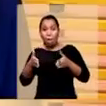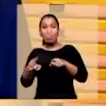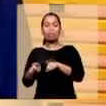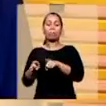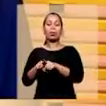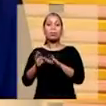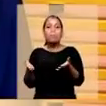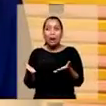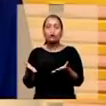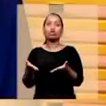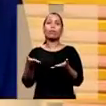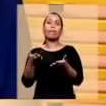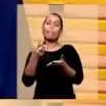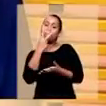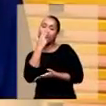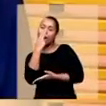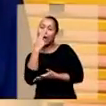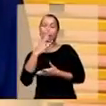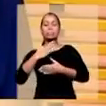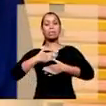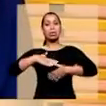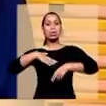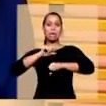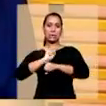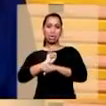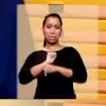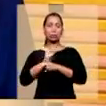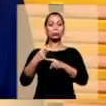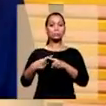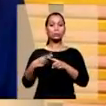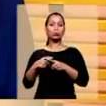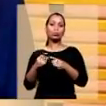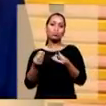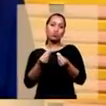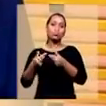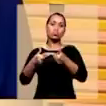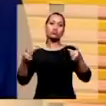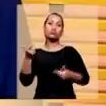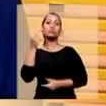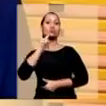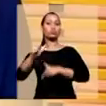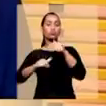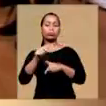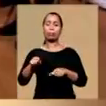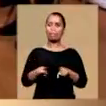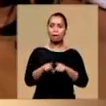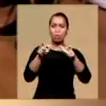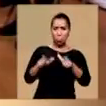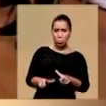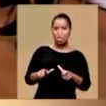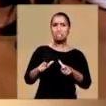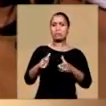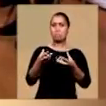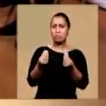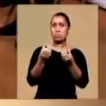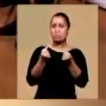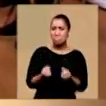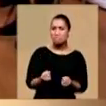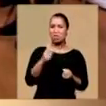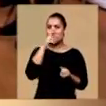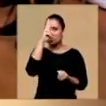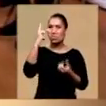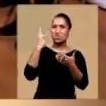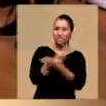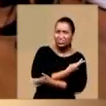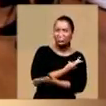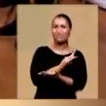desse ano, e agora parece que está tendo um respiro de contratação em algumas áreas. E tem áreas mais afetadas,